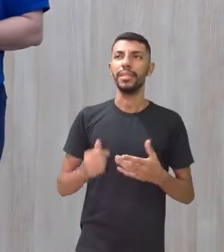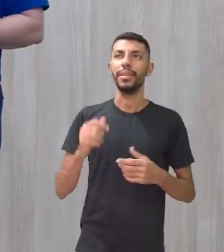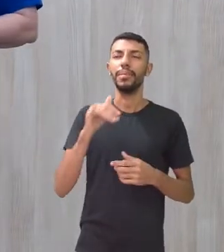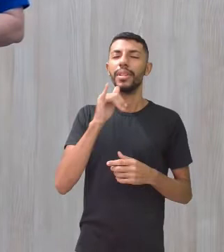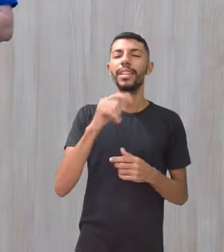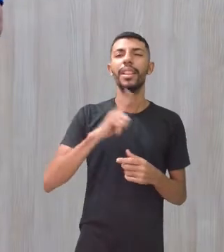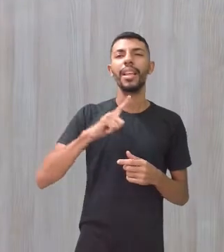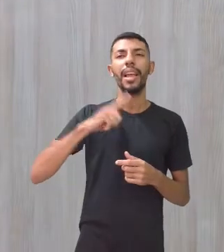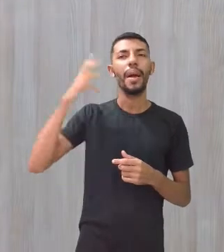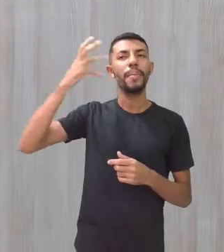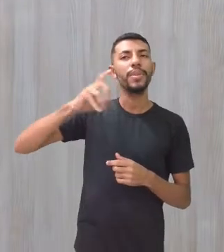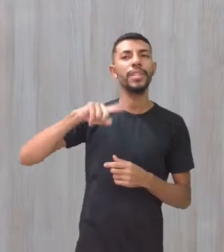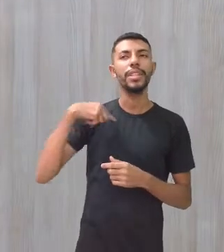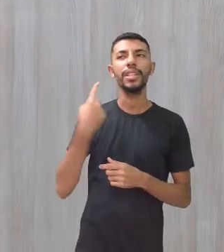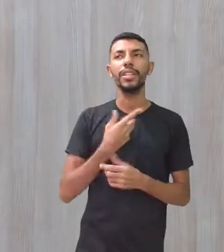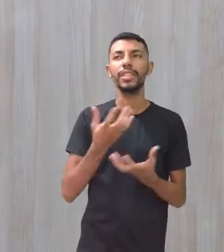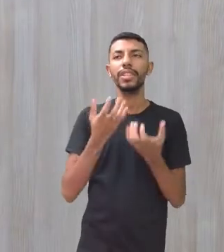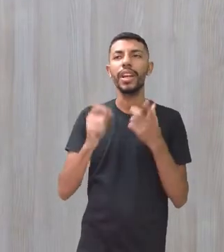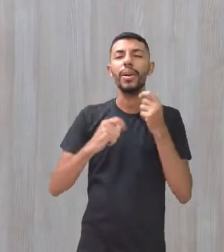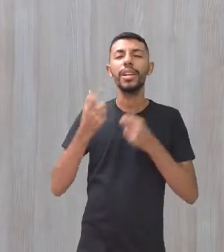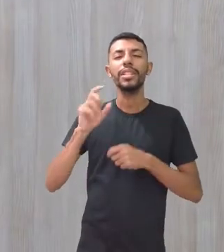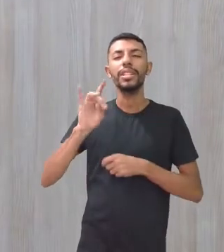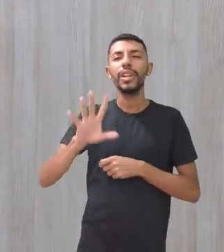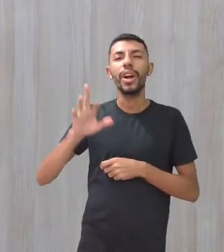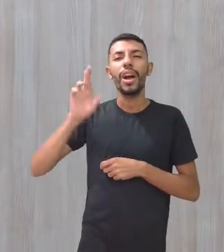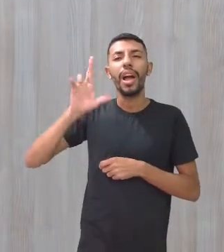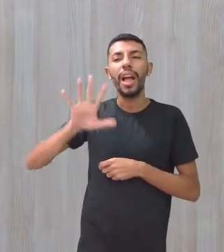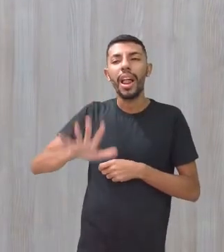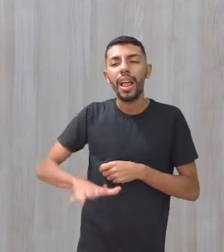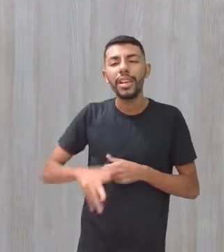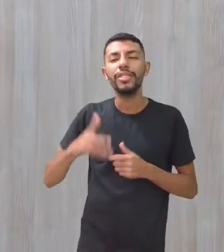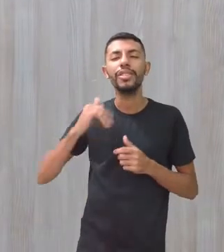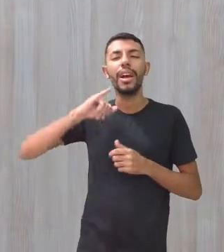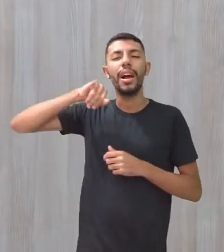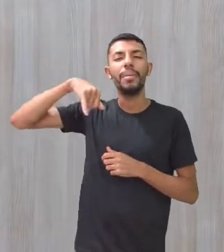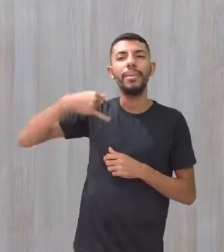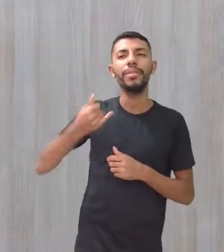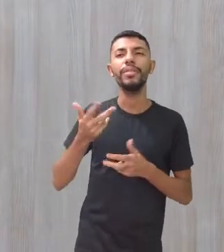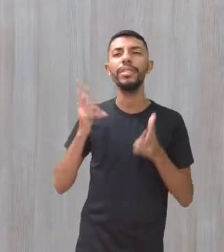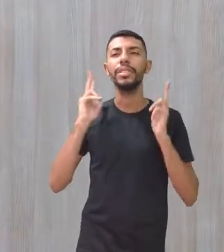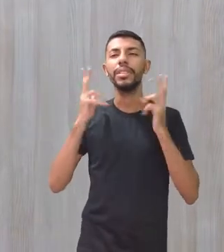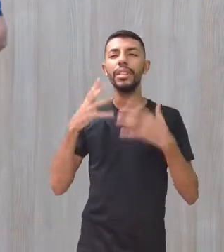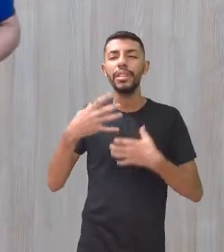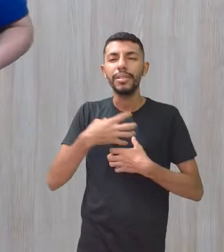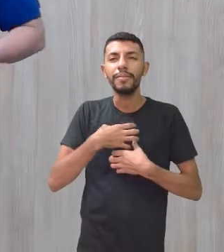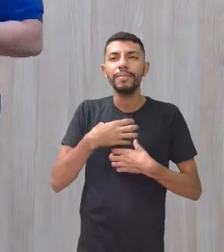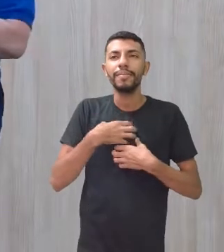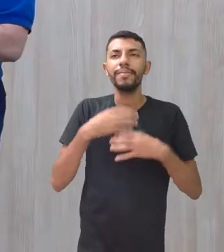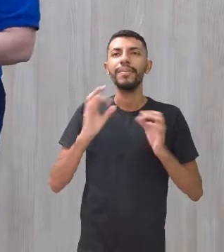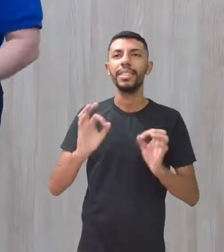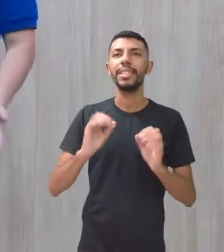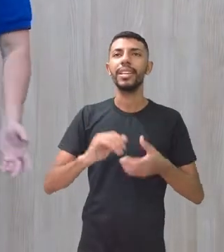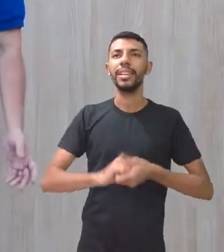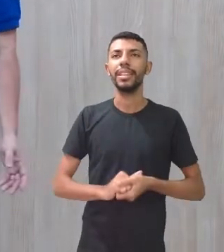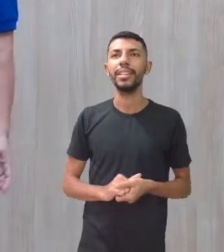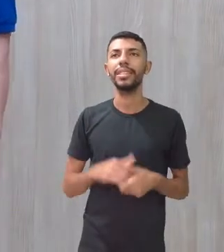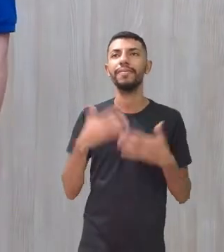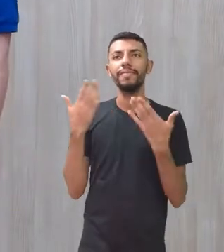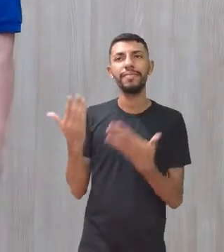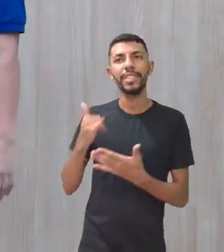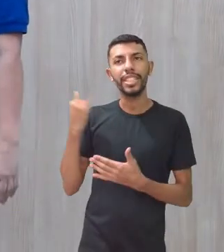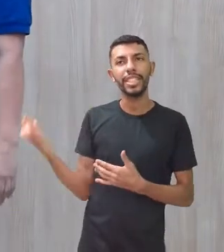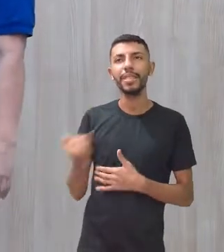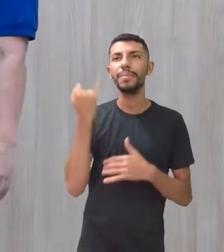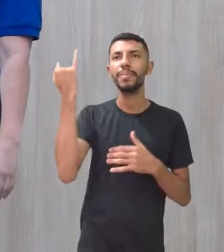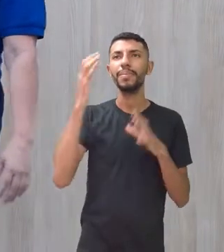a gente só quer, sabe, relaxar e curtir e sentir. Então, isso tudo é muito